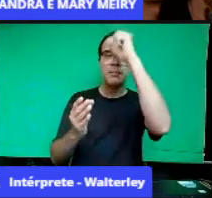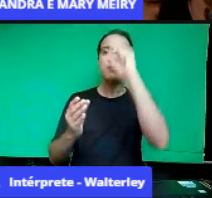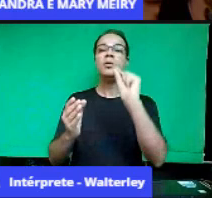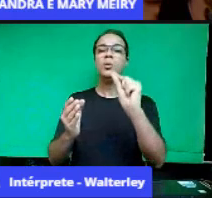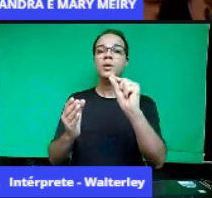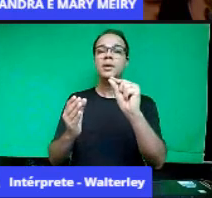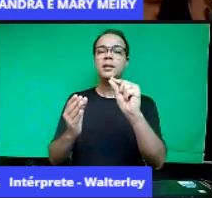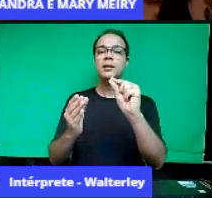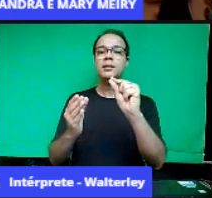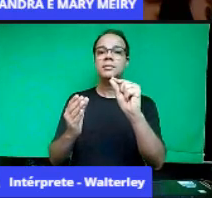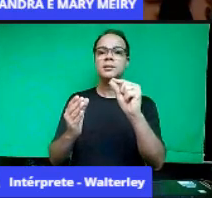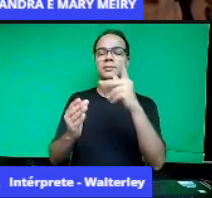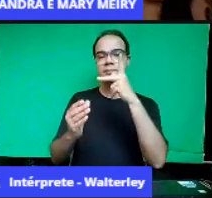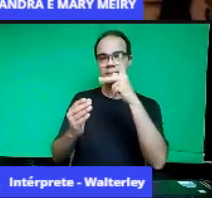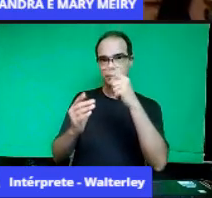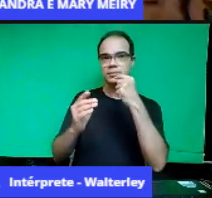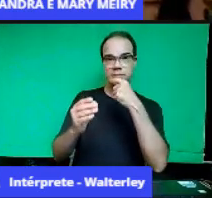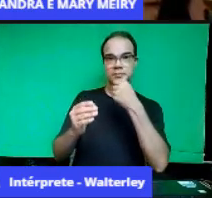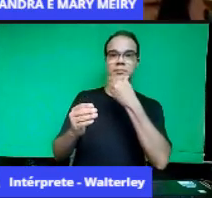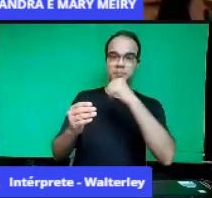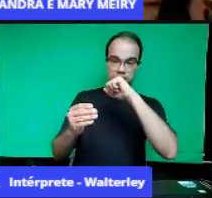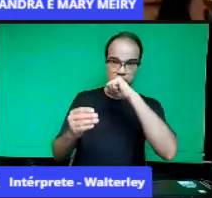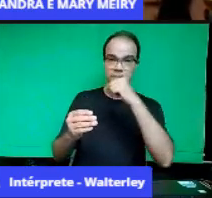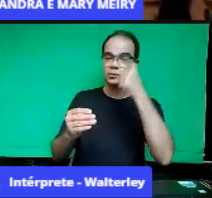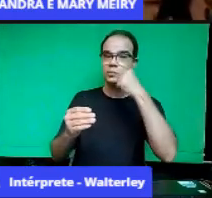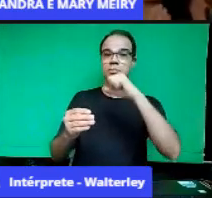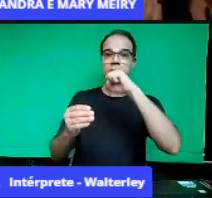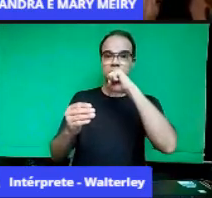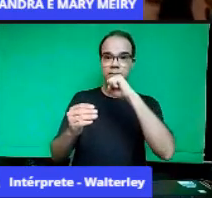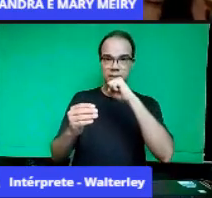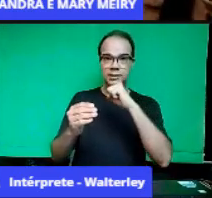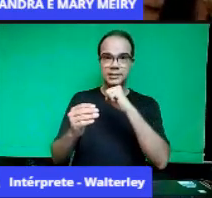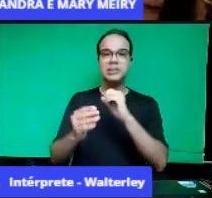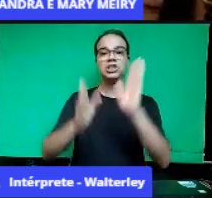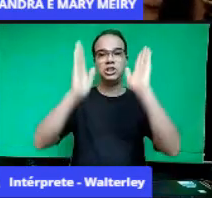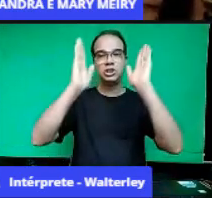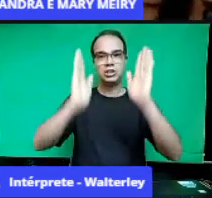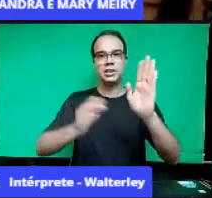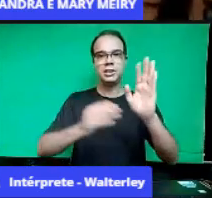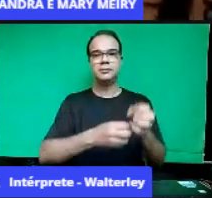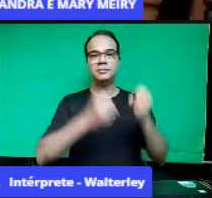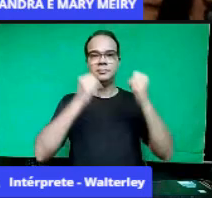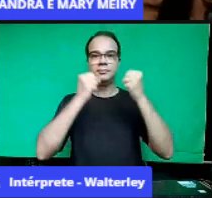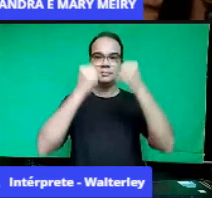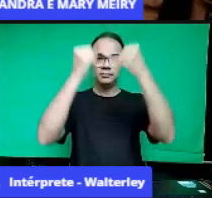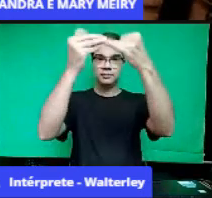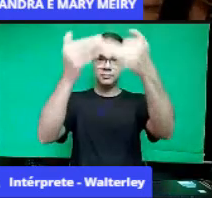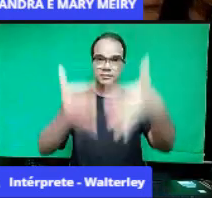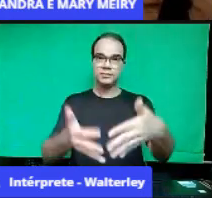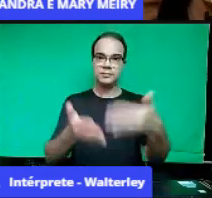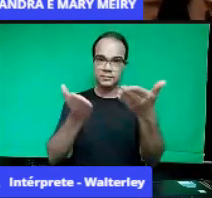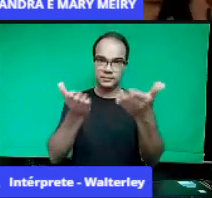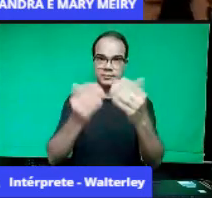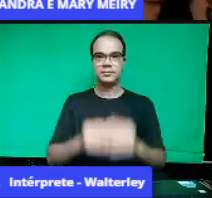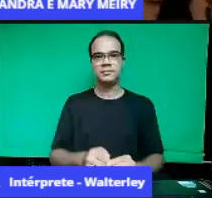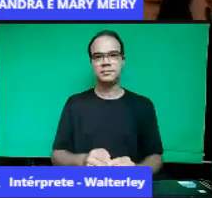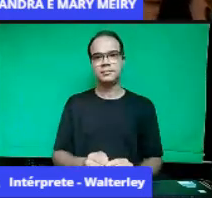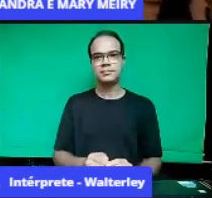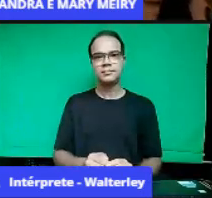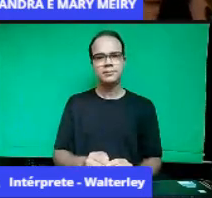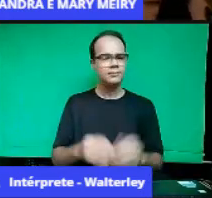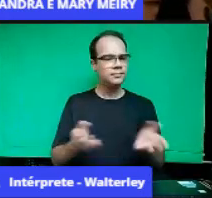desenvolvesse. Então, a partir do momento da confecção do PEI, da execução do PEI, a anuência parental